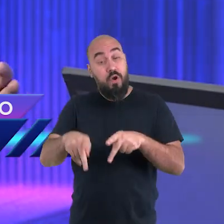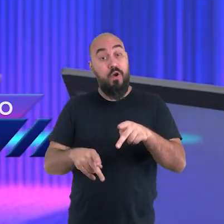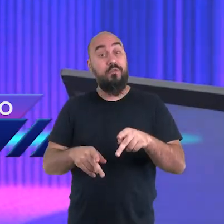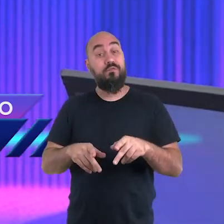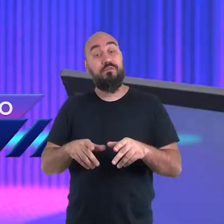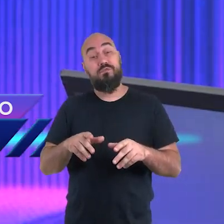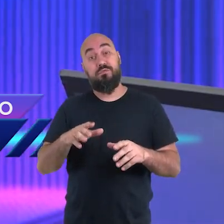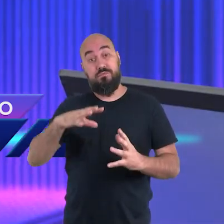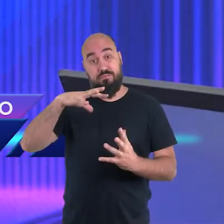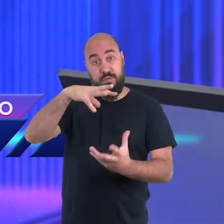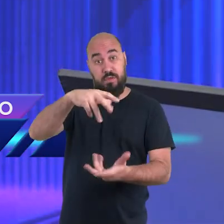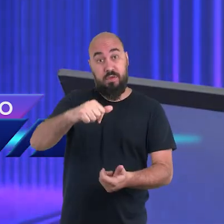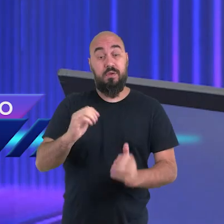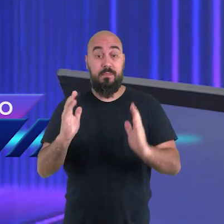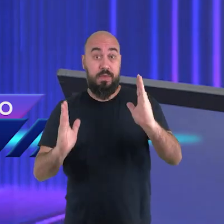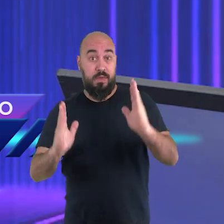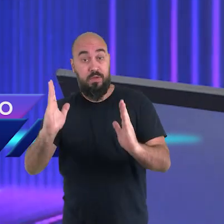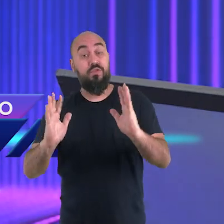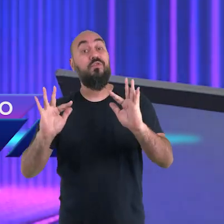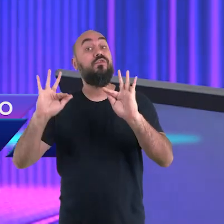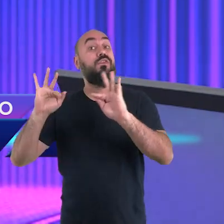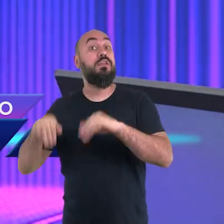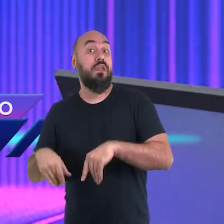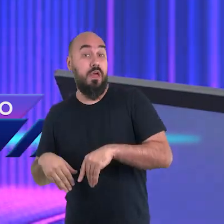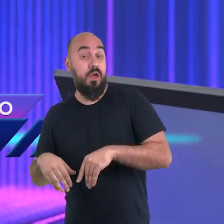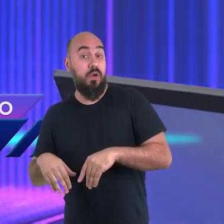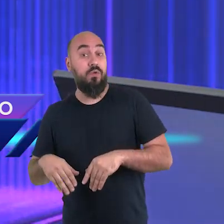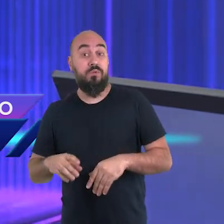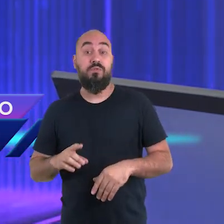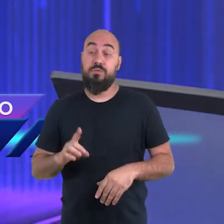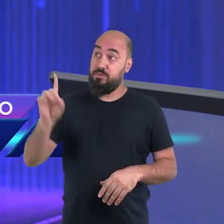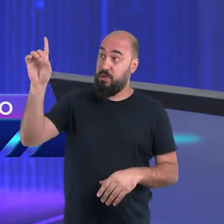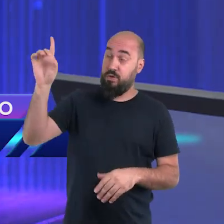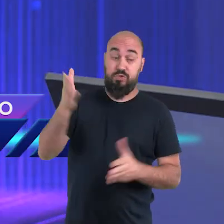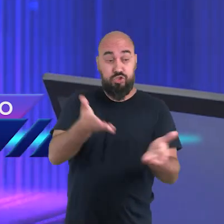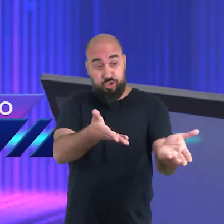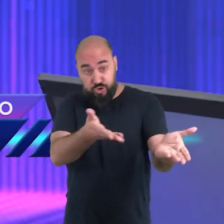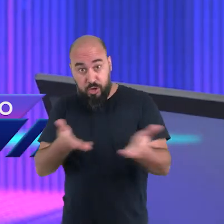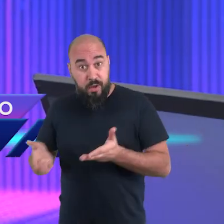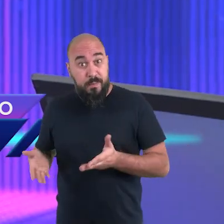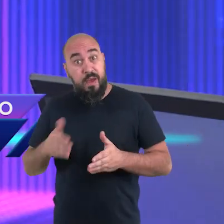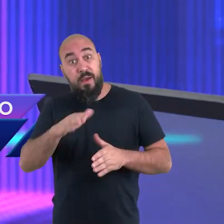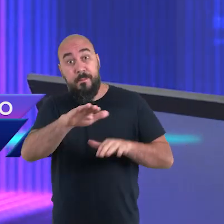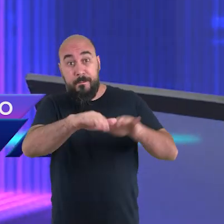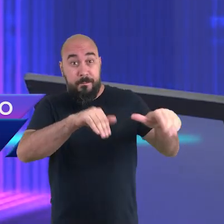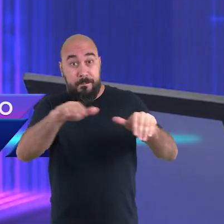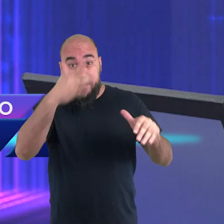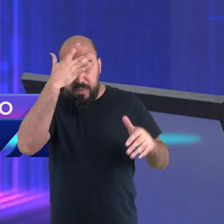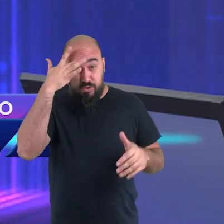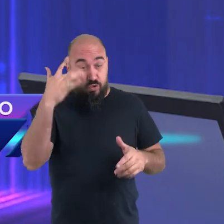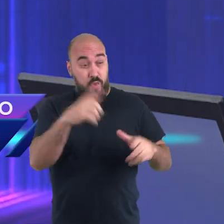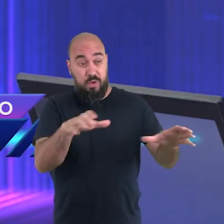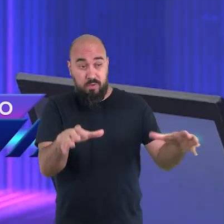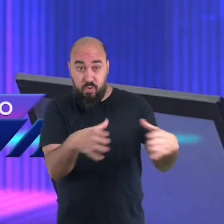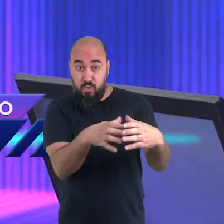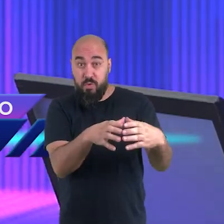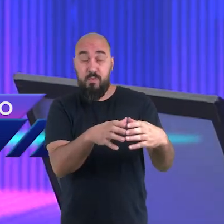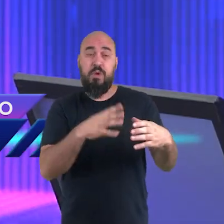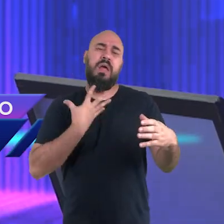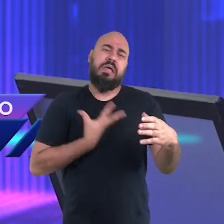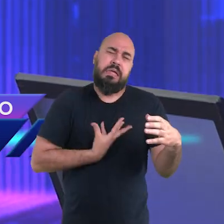finais da história da humanidade, quando Deus levantaria o seu remanescente, que viria de uma grande decepção. É isso que vamos